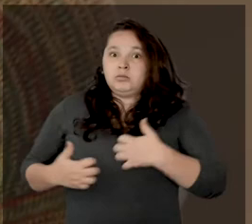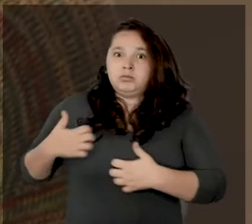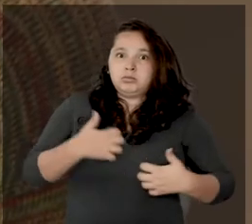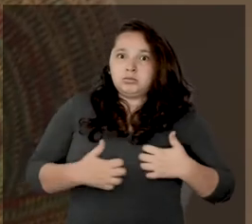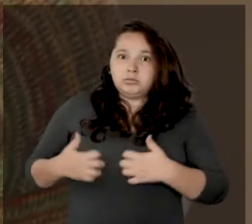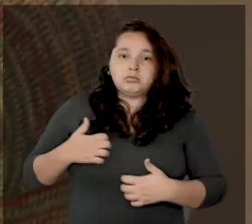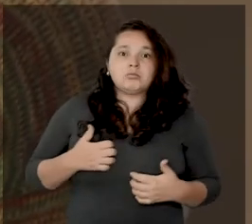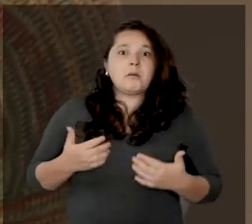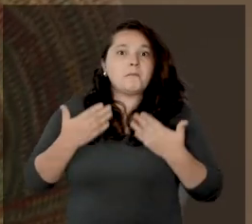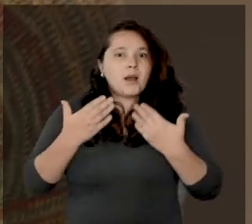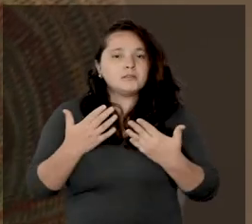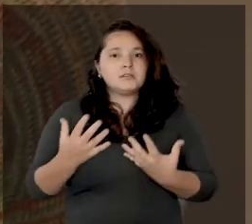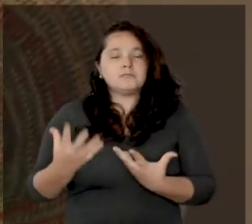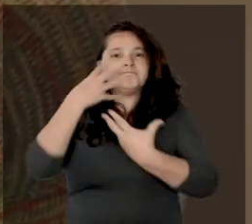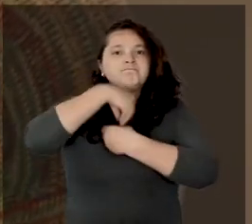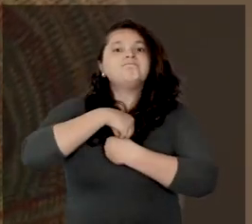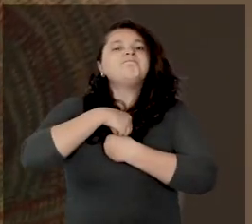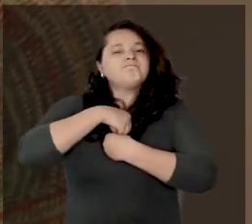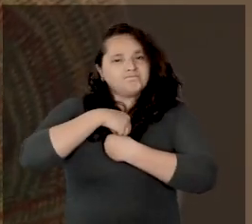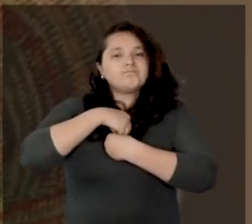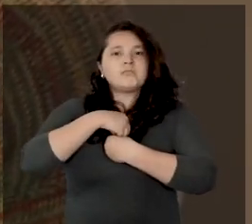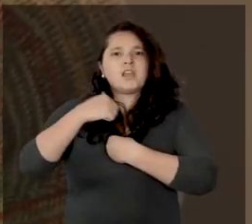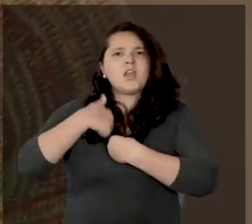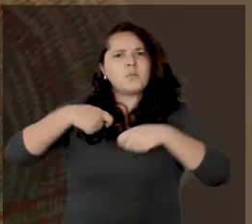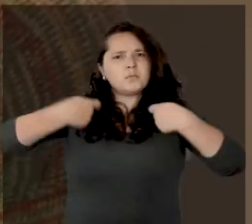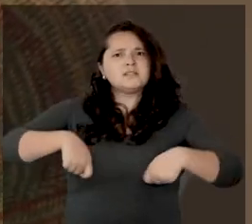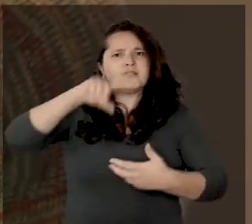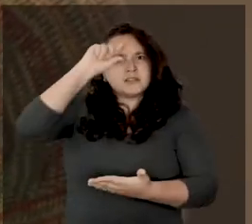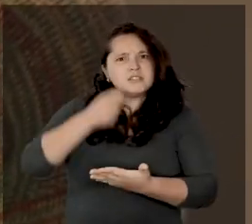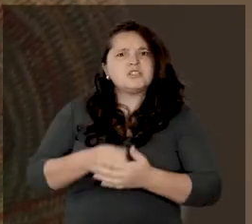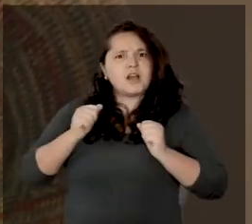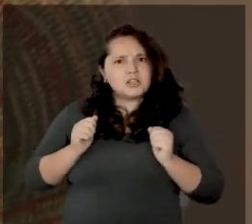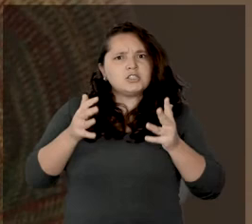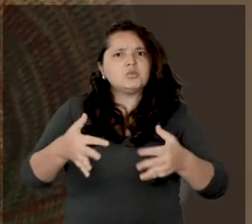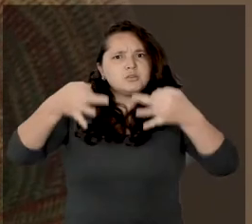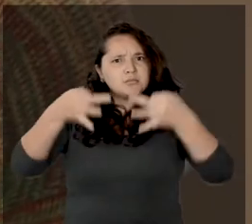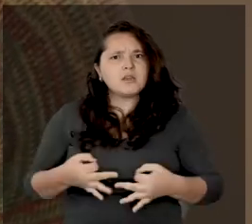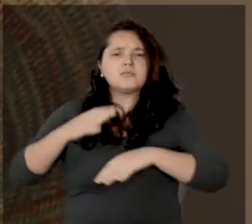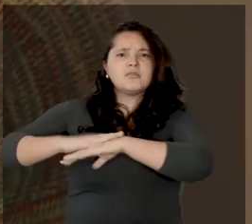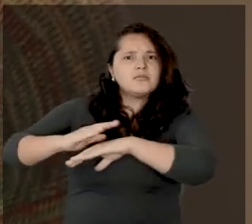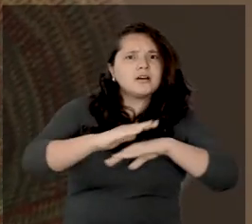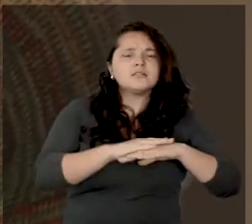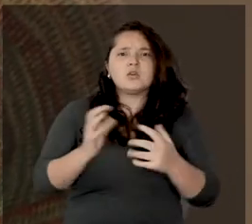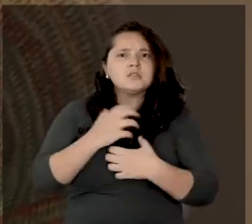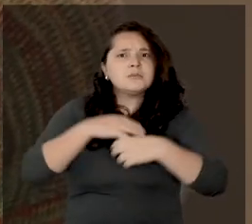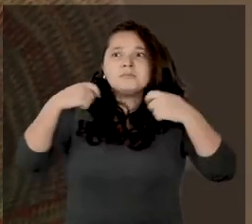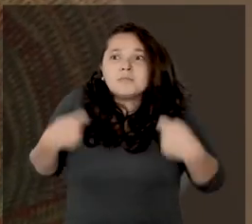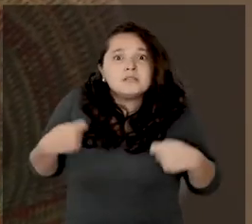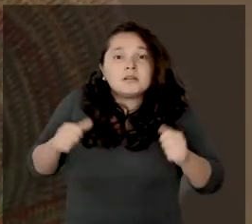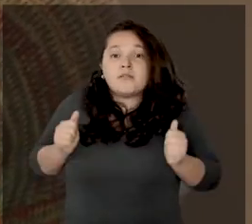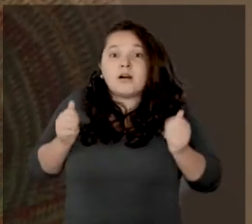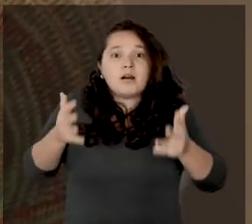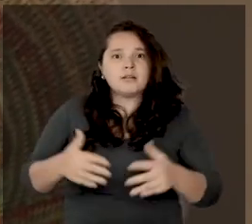época, a tomar uma atitude mesmo. Senti que precisava fazer alguma coisa e naquele momento não podia fazer nada porque